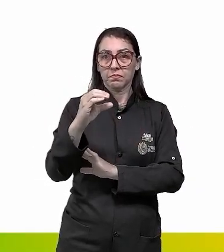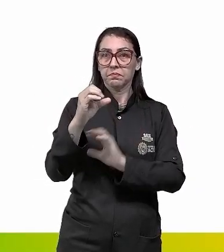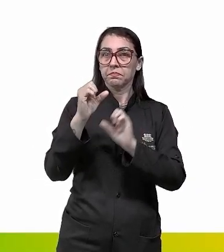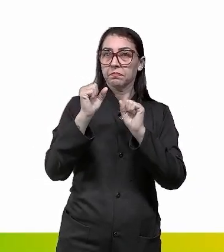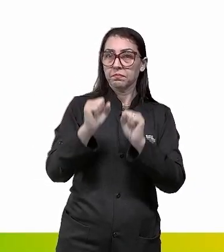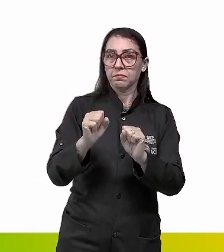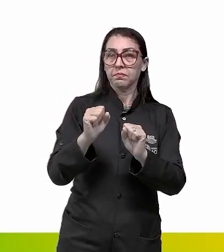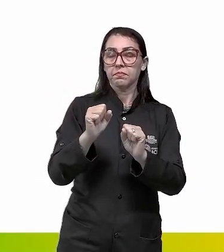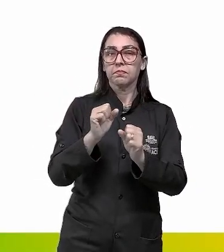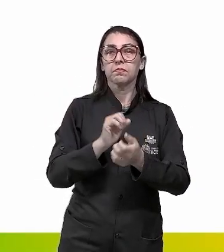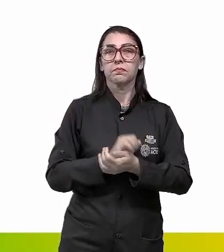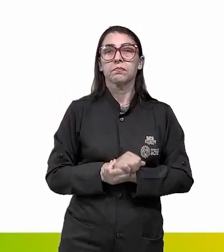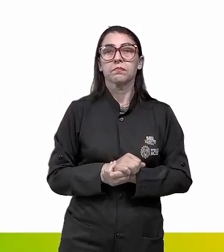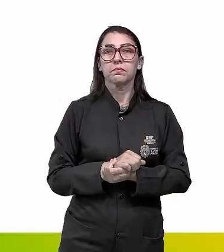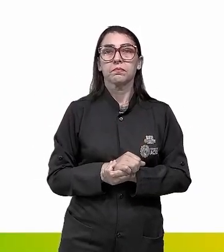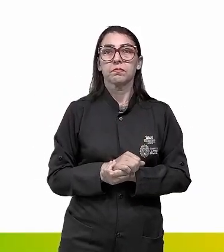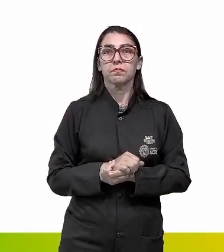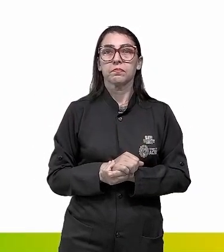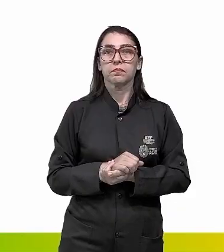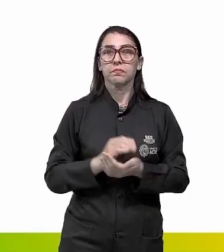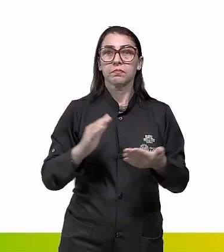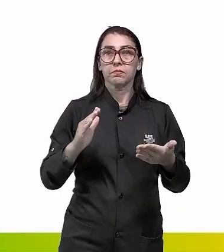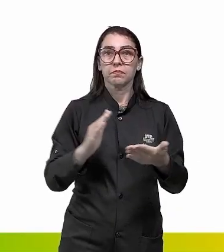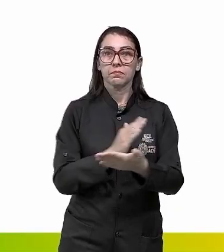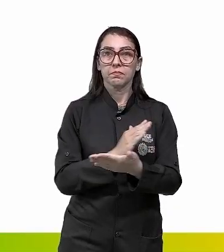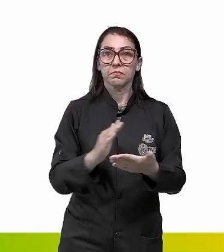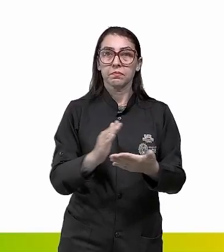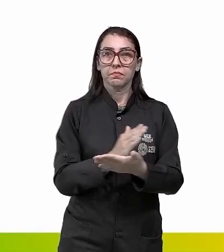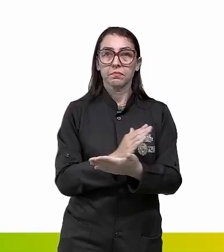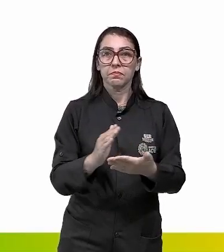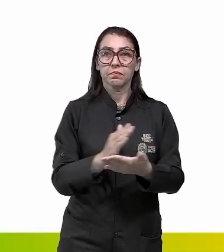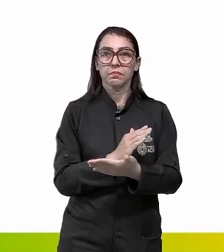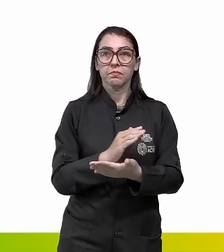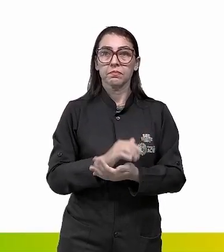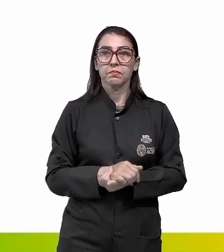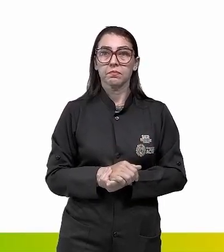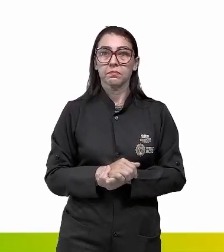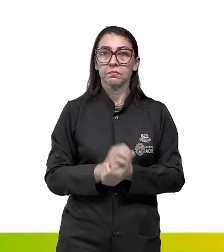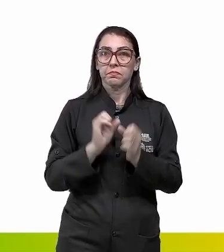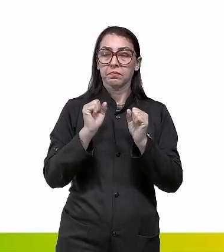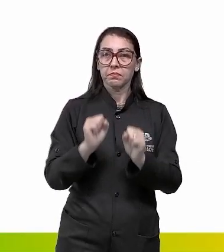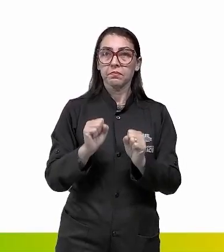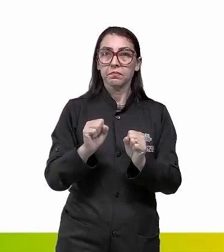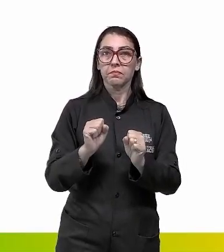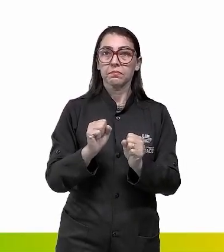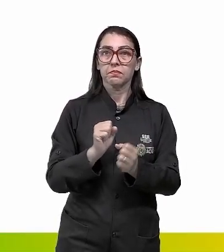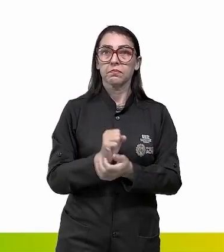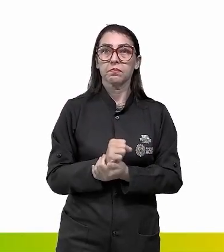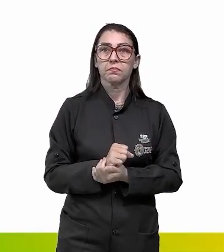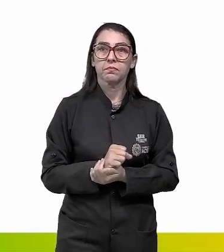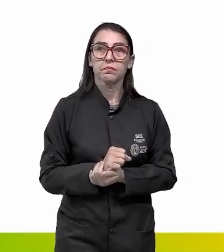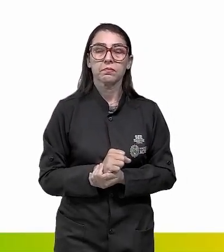ser entendida como alguma coisa desse tipo aqui. Pode ser algo que